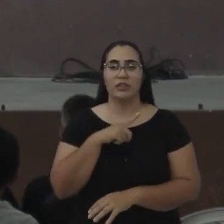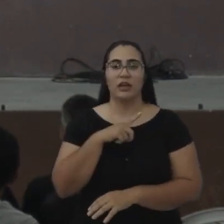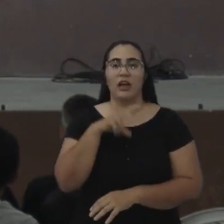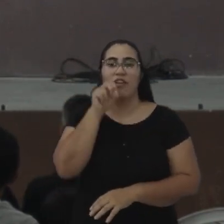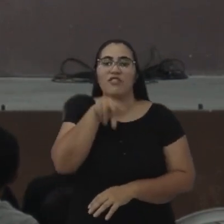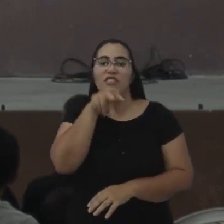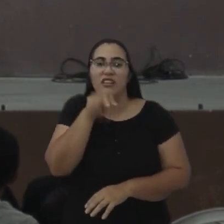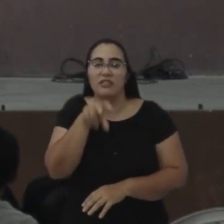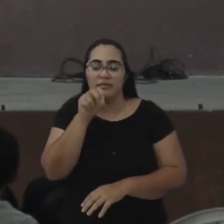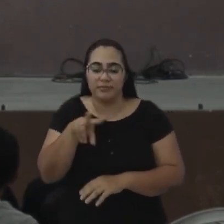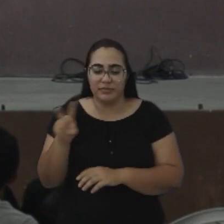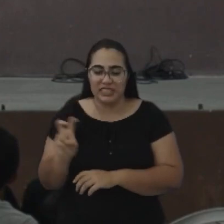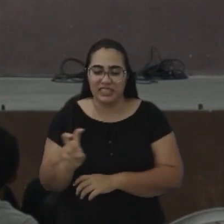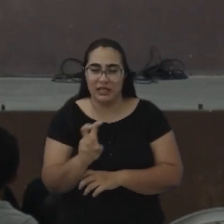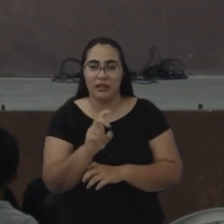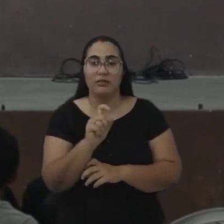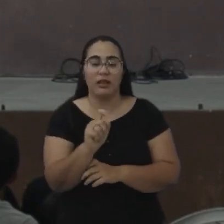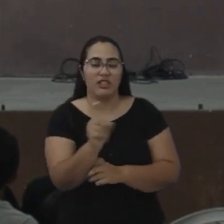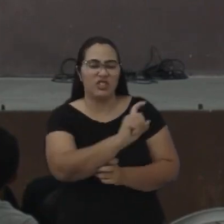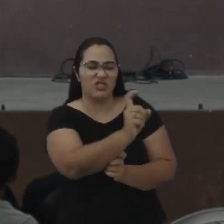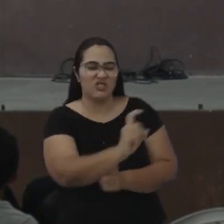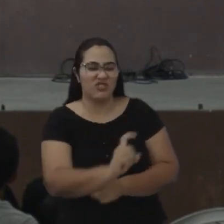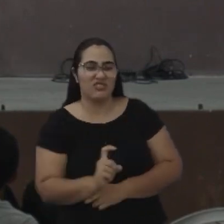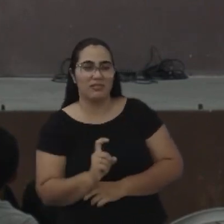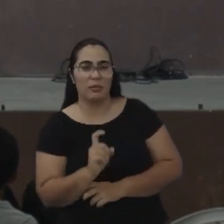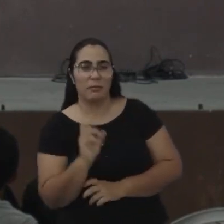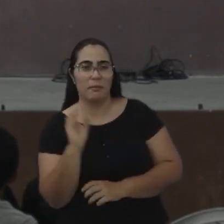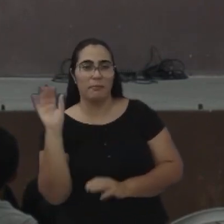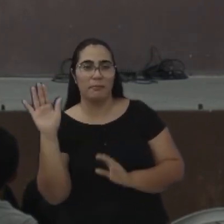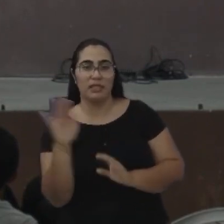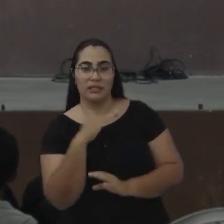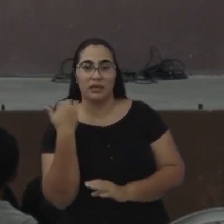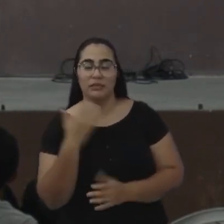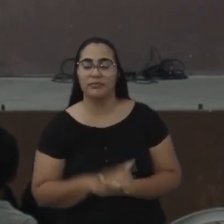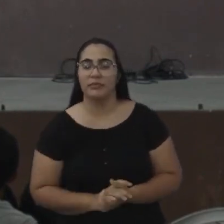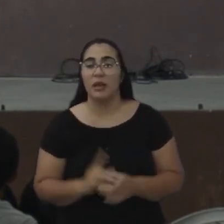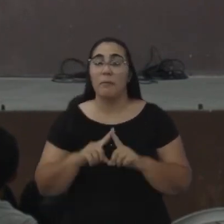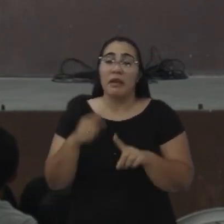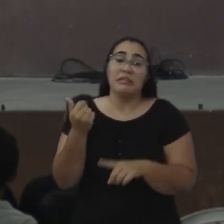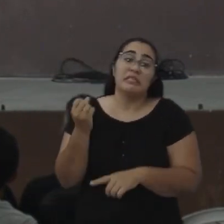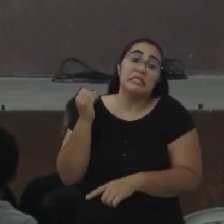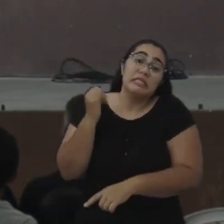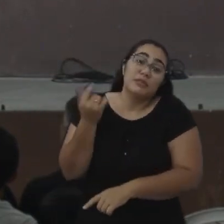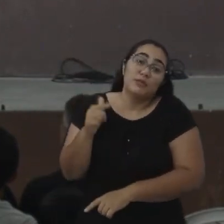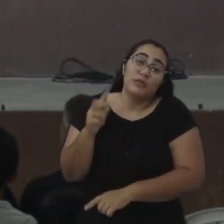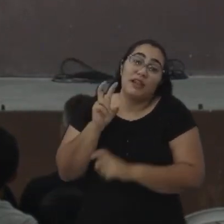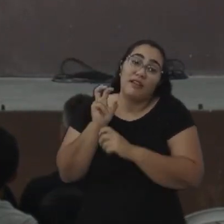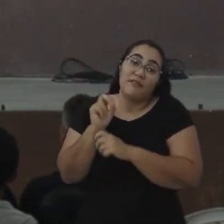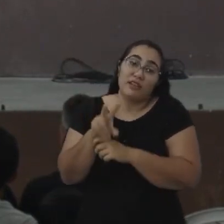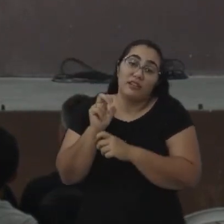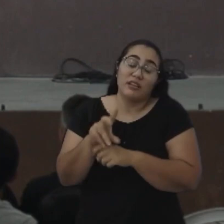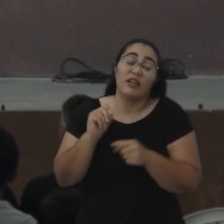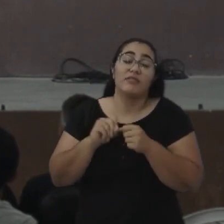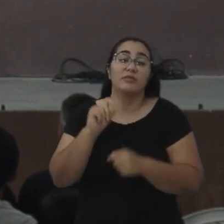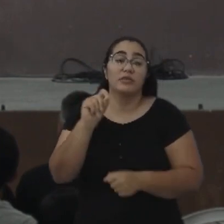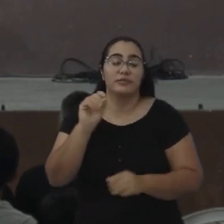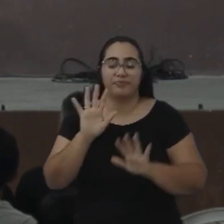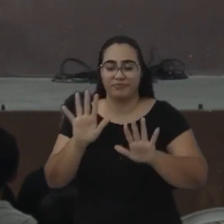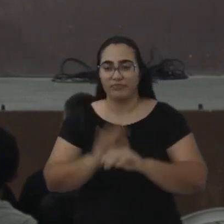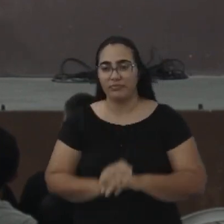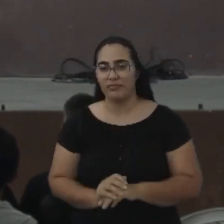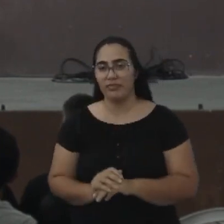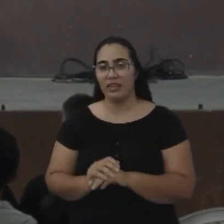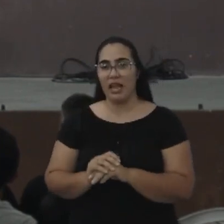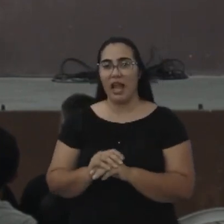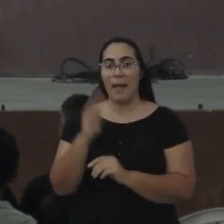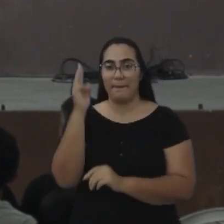jogando veneno nela, a bicha morria, eu digo, desgraçado, você vai morrer agora. E aí ela morria, né? Mas quando não tem um veneno, a gente tem uma estratégia. Michele vai, liga a luz